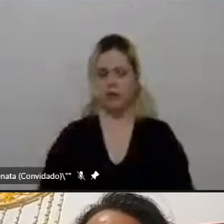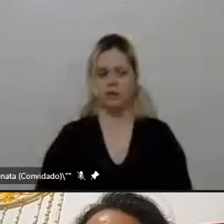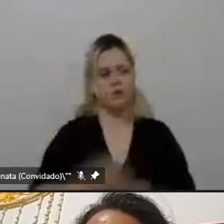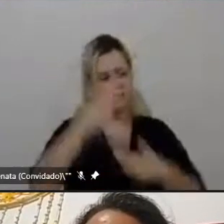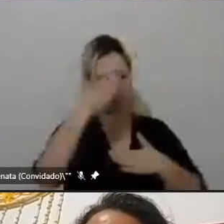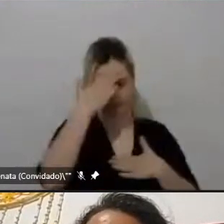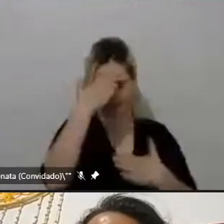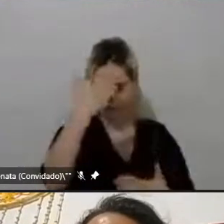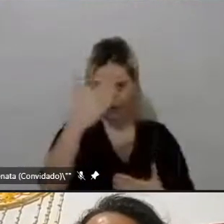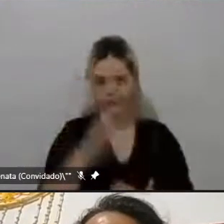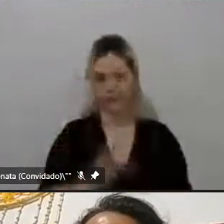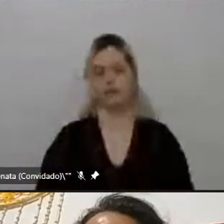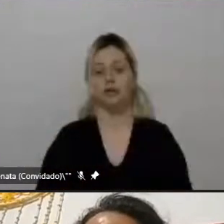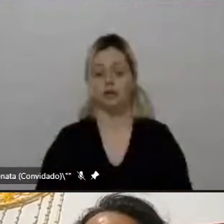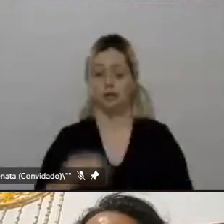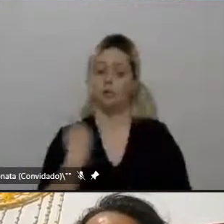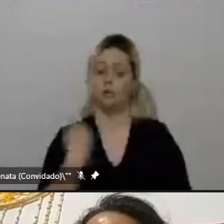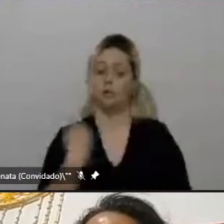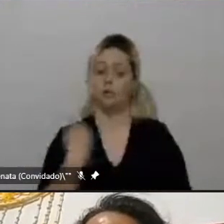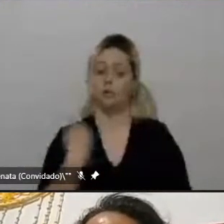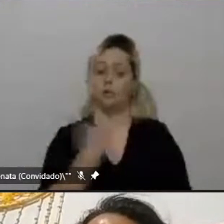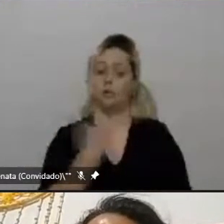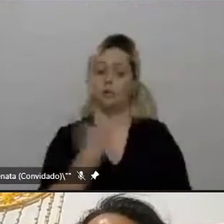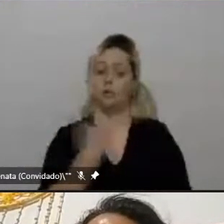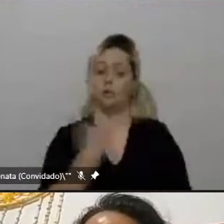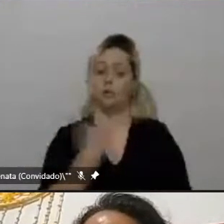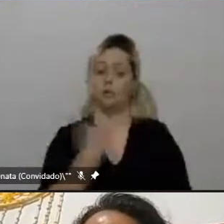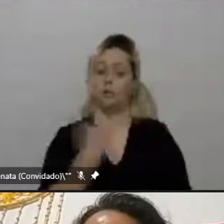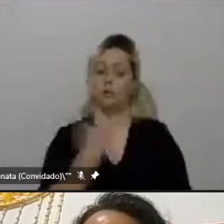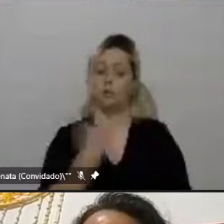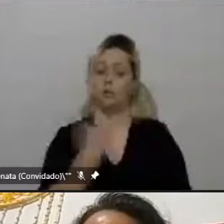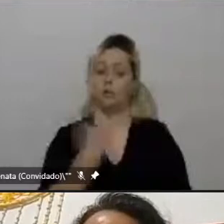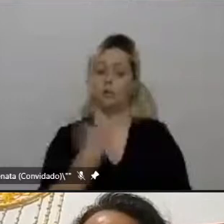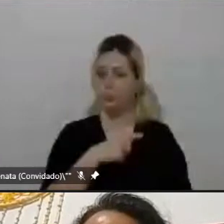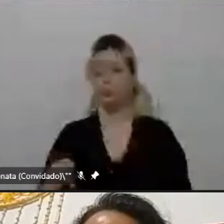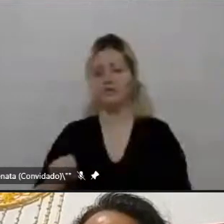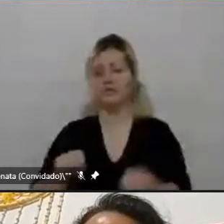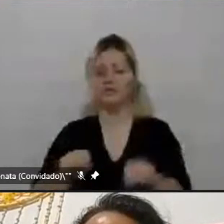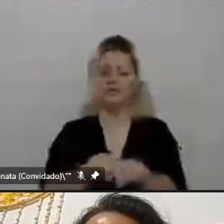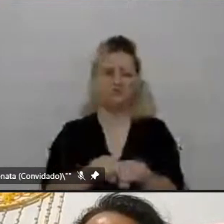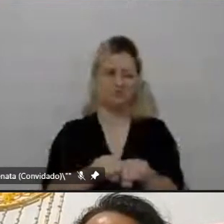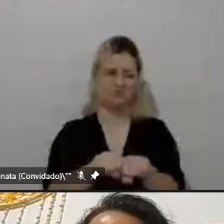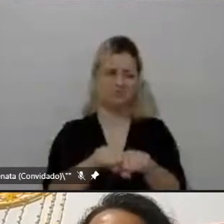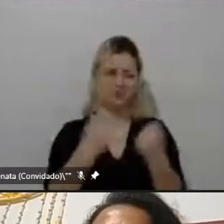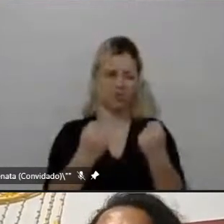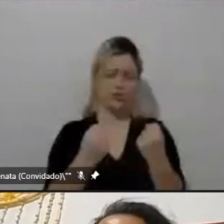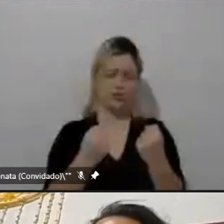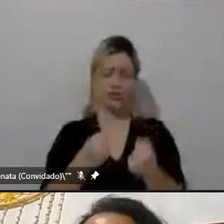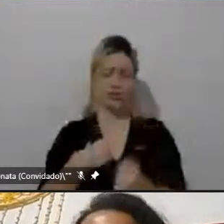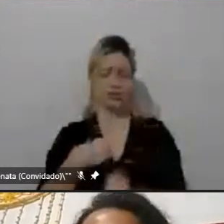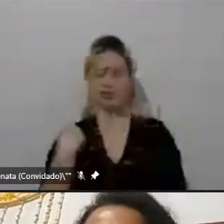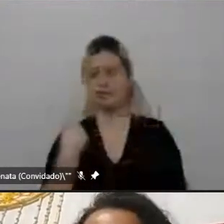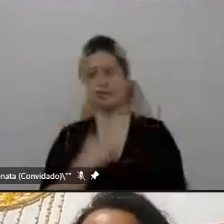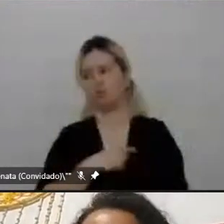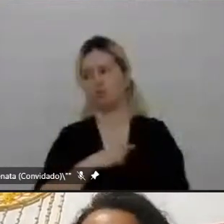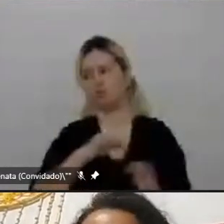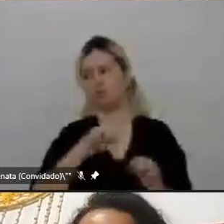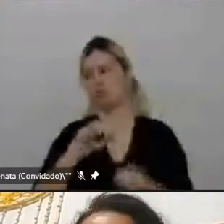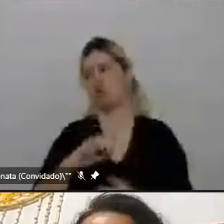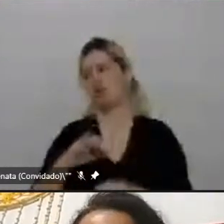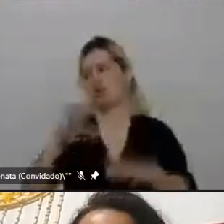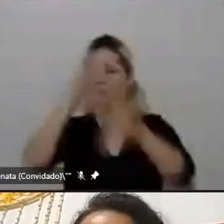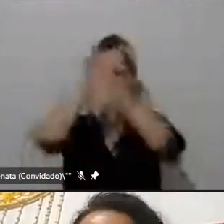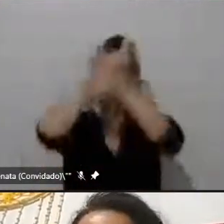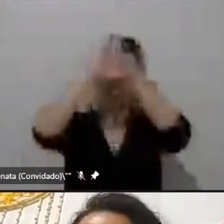obrigado. Nós temos um presidente destruindo com a gente, com a Amazônia, com o povo, com